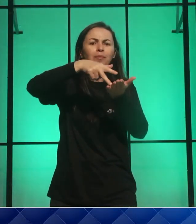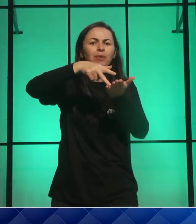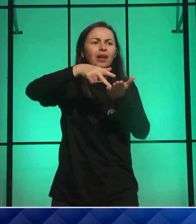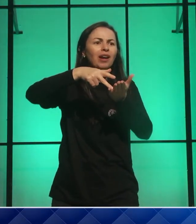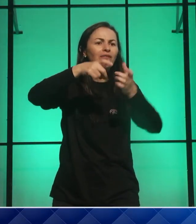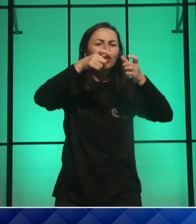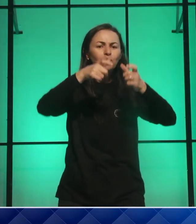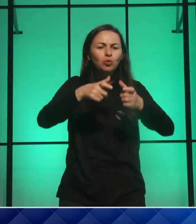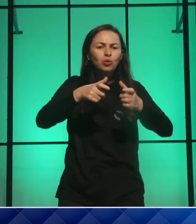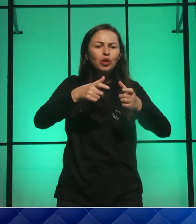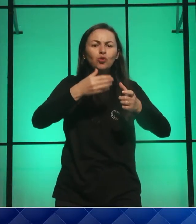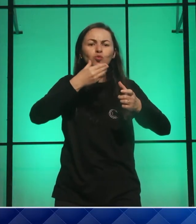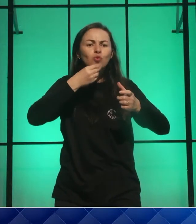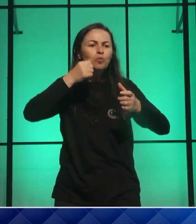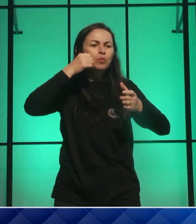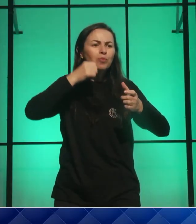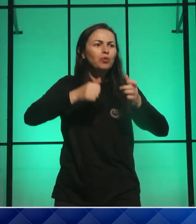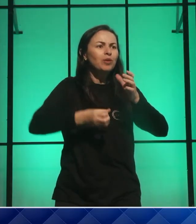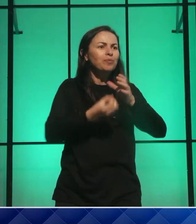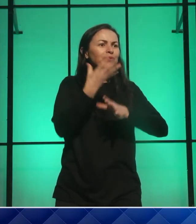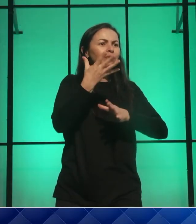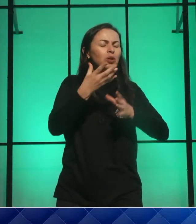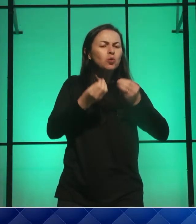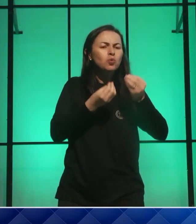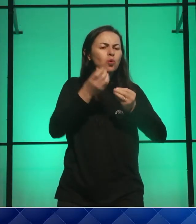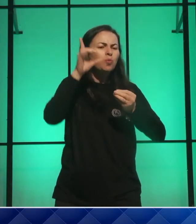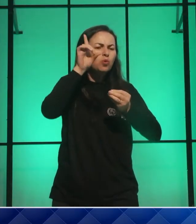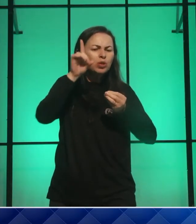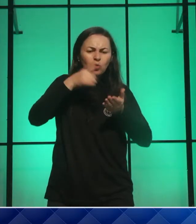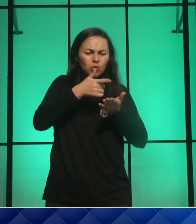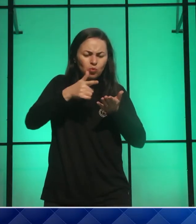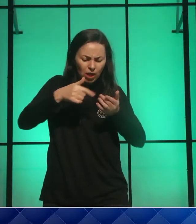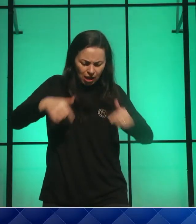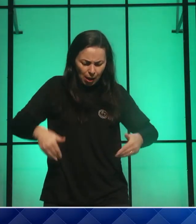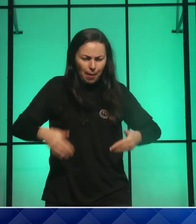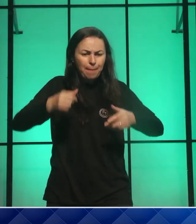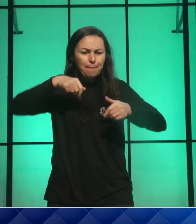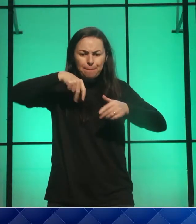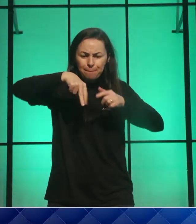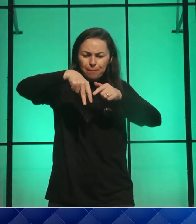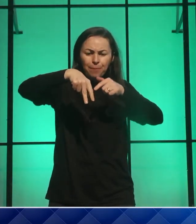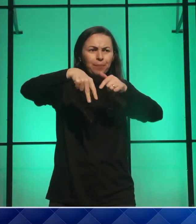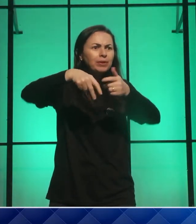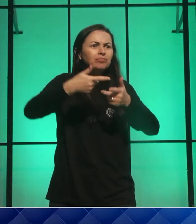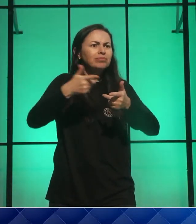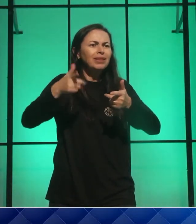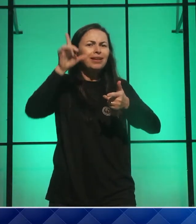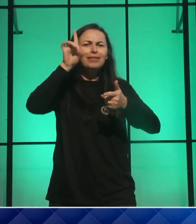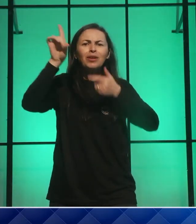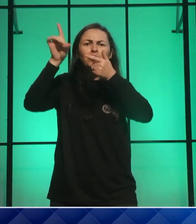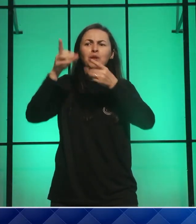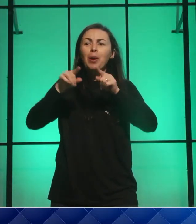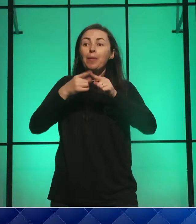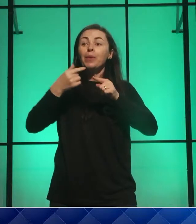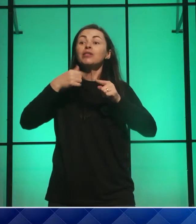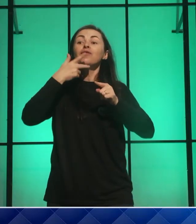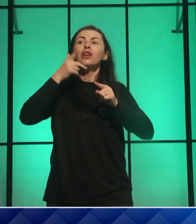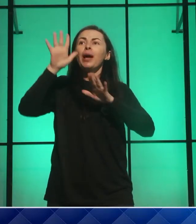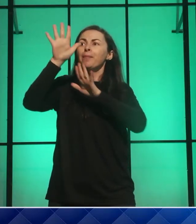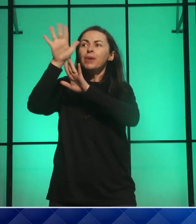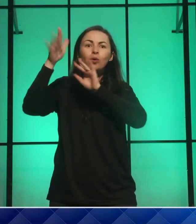vai caminhar se Deus não tem perna? A Bíblia fala que a mão de Deus se revelou, mas Deus é um